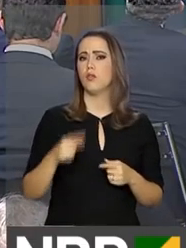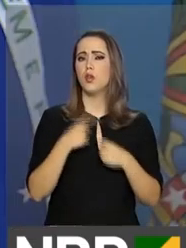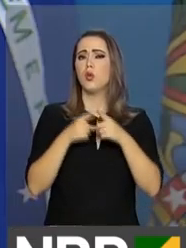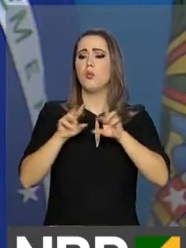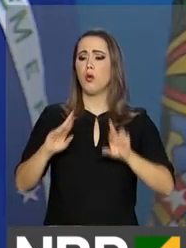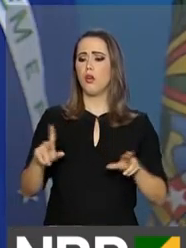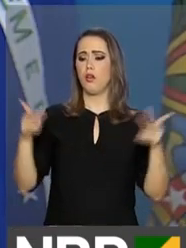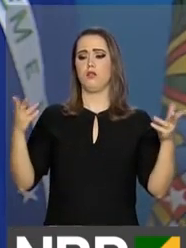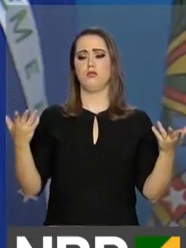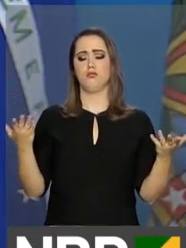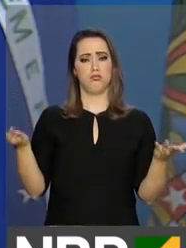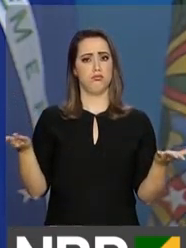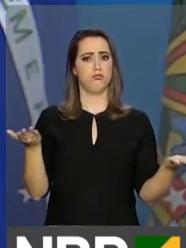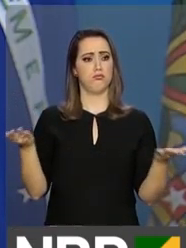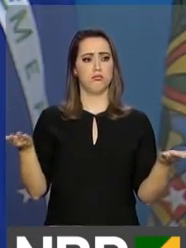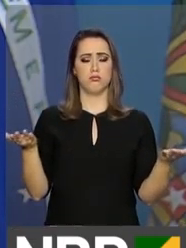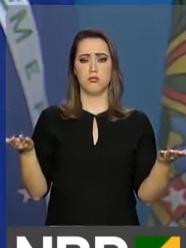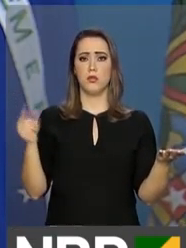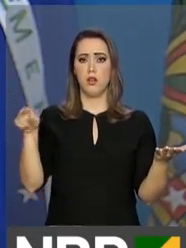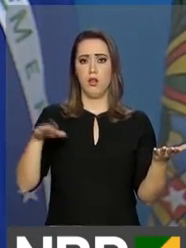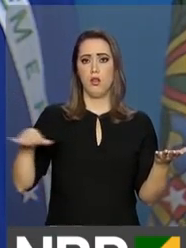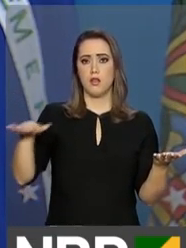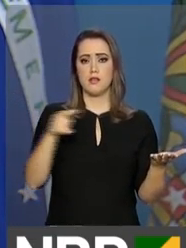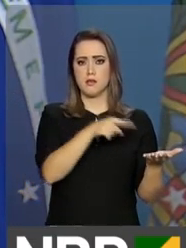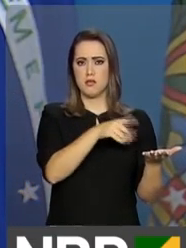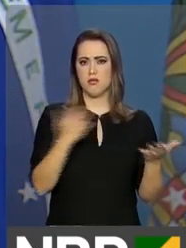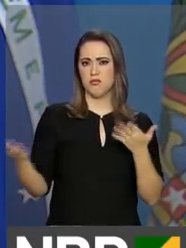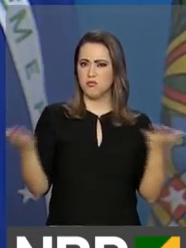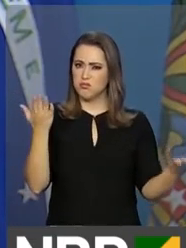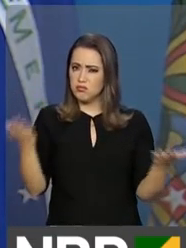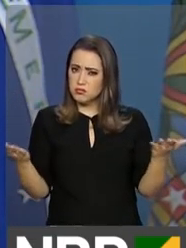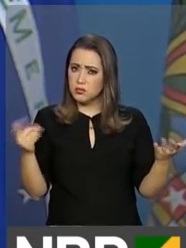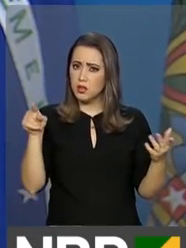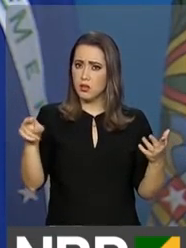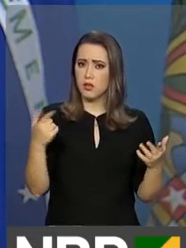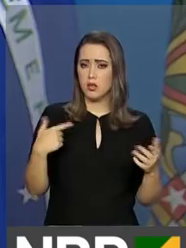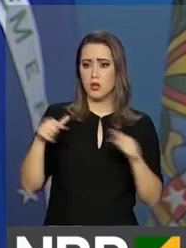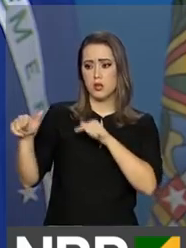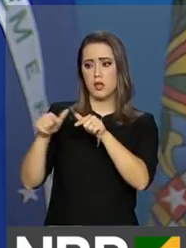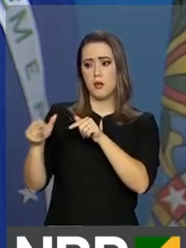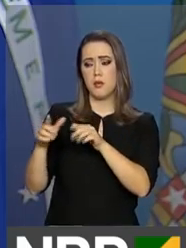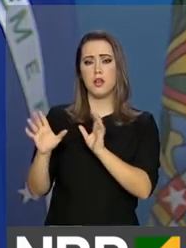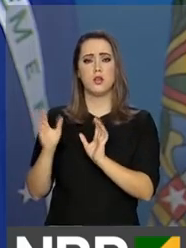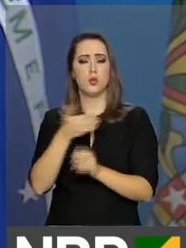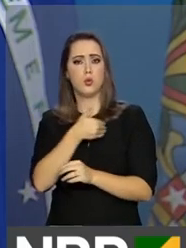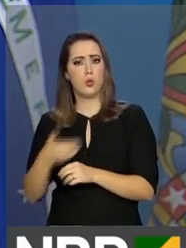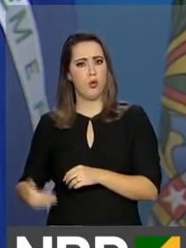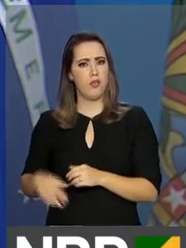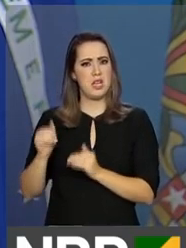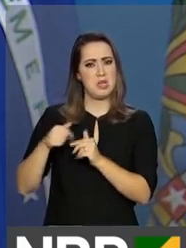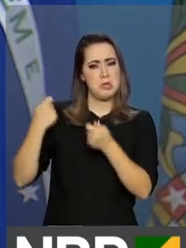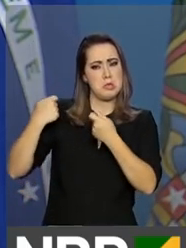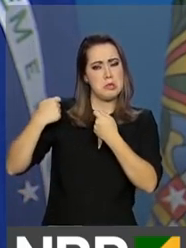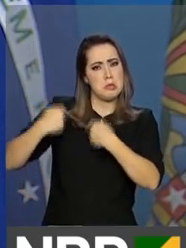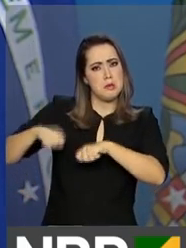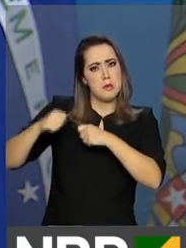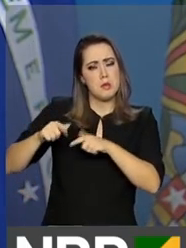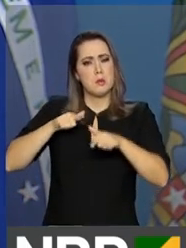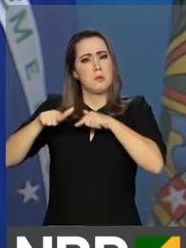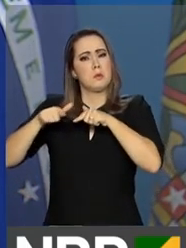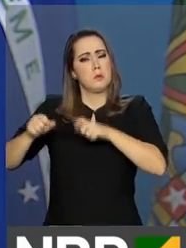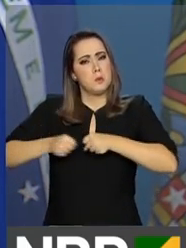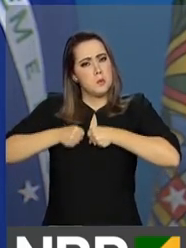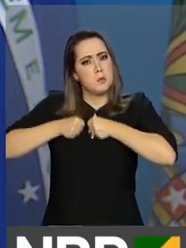iniciativa pública? Será que o trabalhador da iniciativa pública, ele trabalha mais, é um trabalho mais penoso, é um trabalho mais